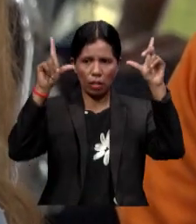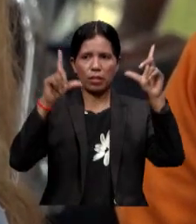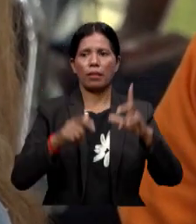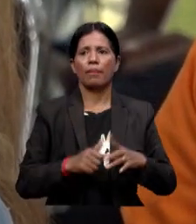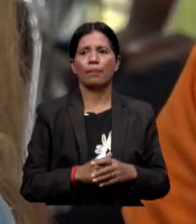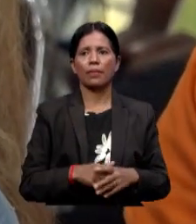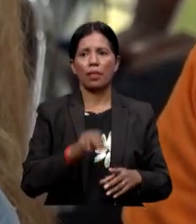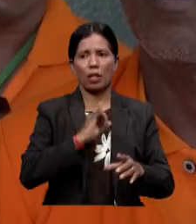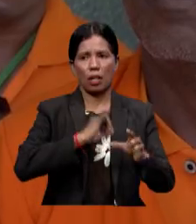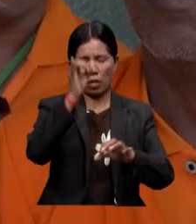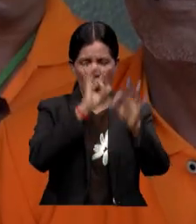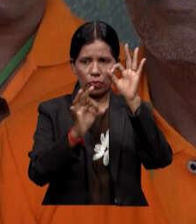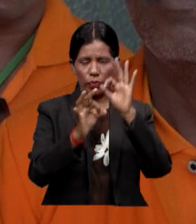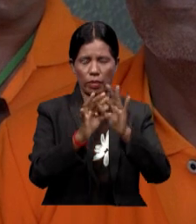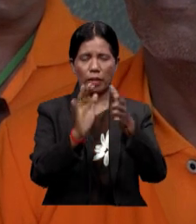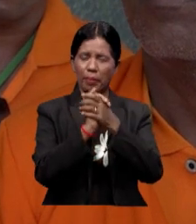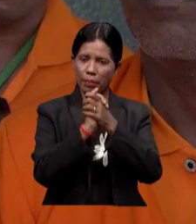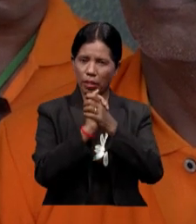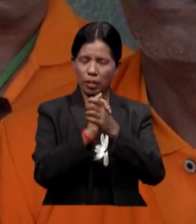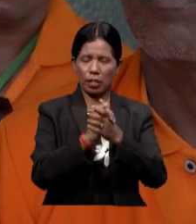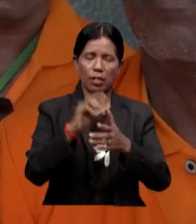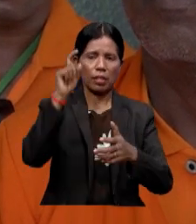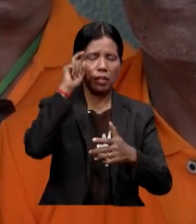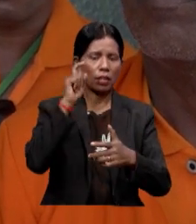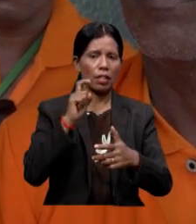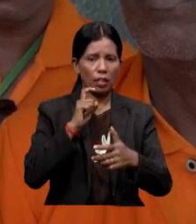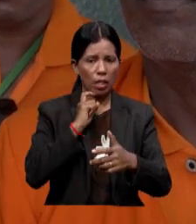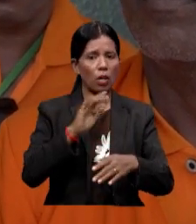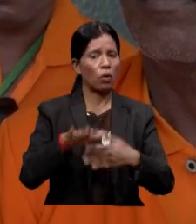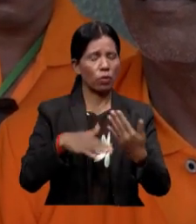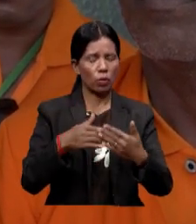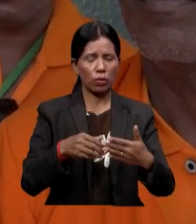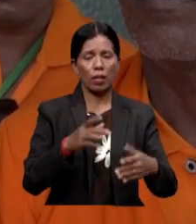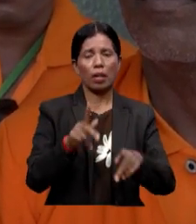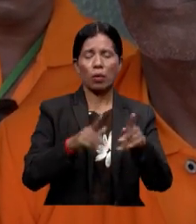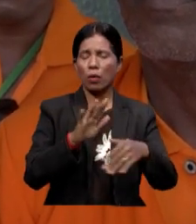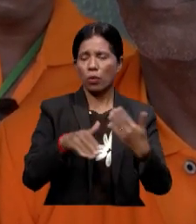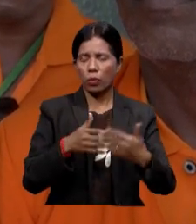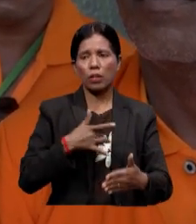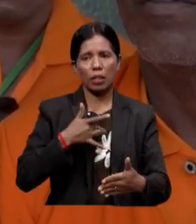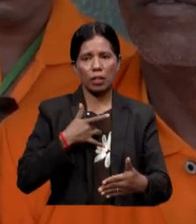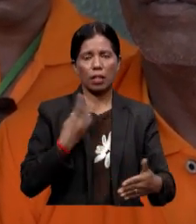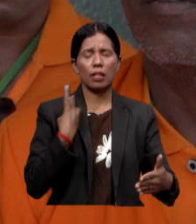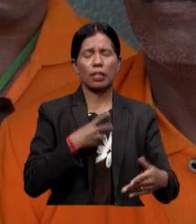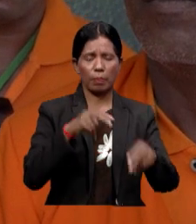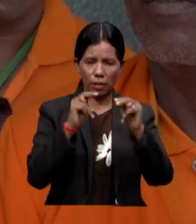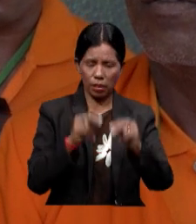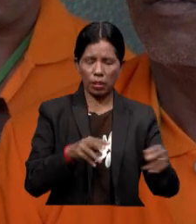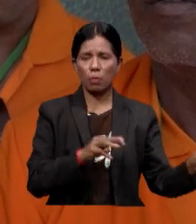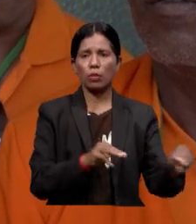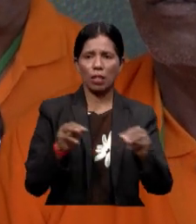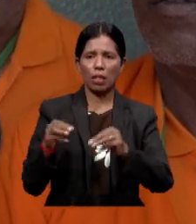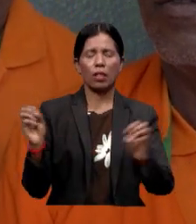Ao firmeting kata ka itania mombot, itania povo, toma, mo senti kata ita precisa de uma mudança ida ne, laos ami